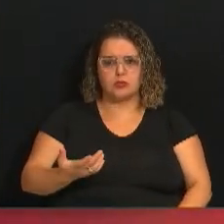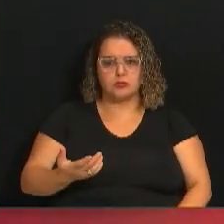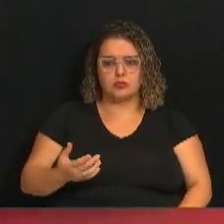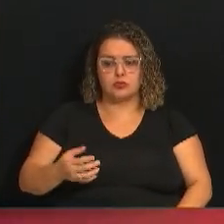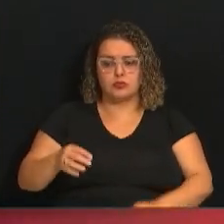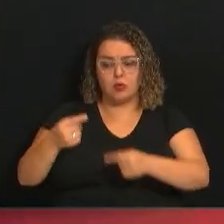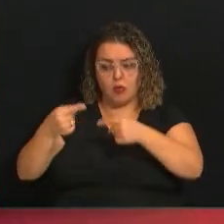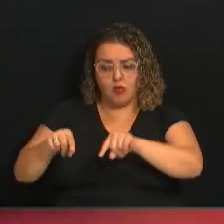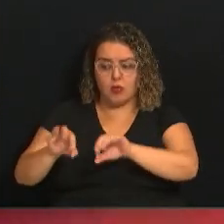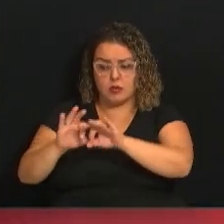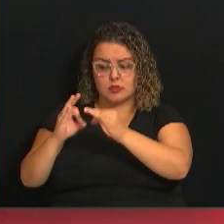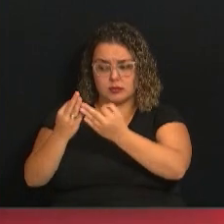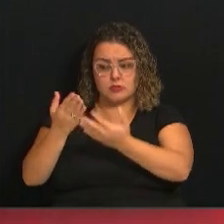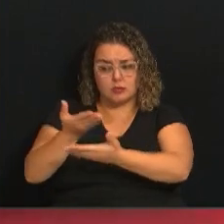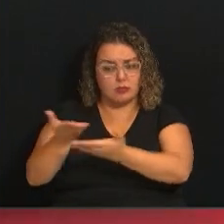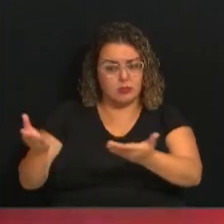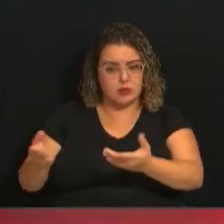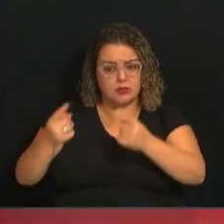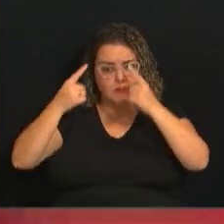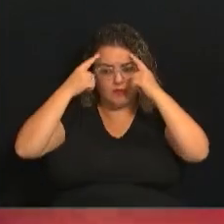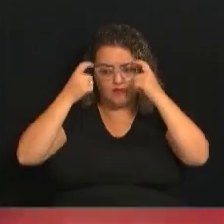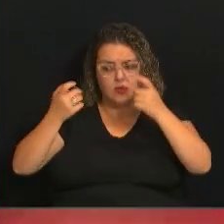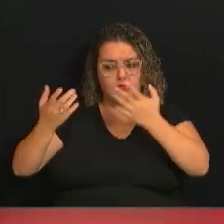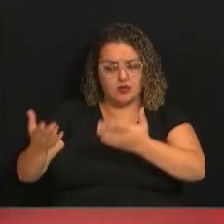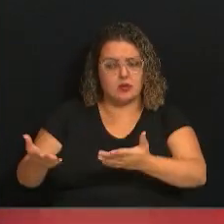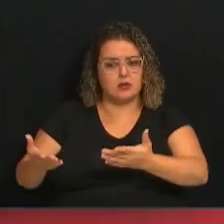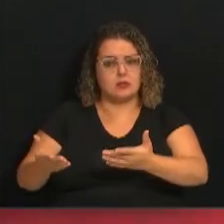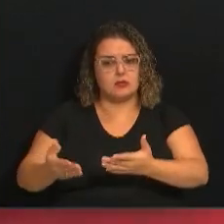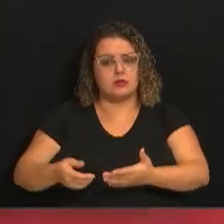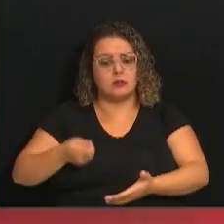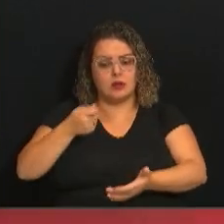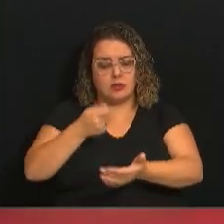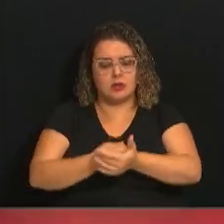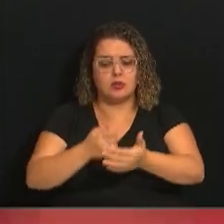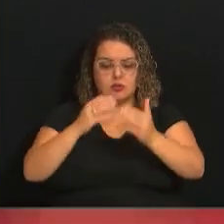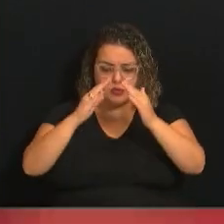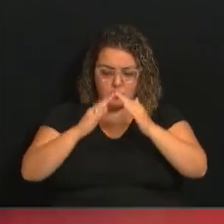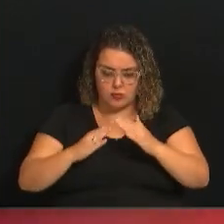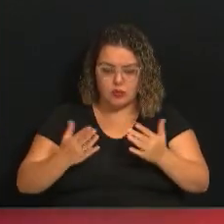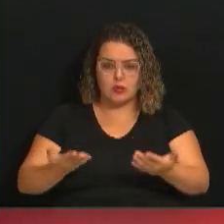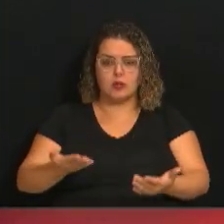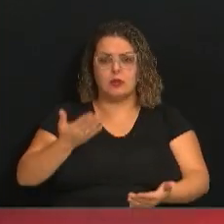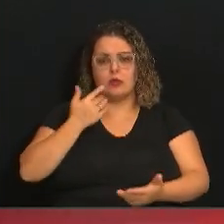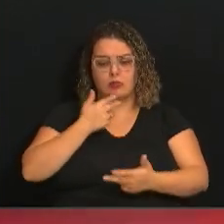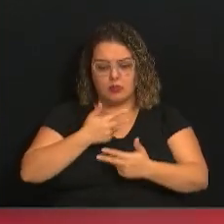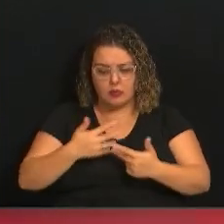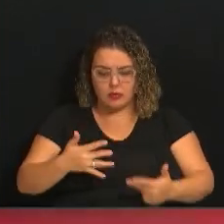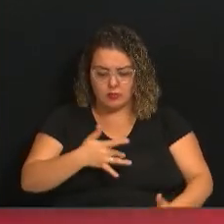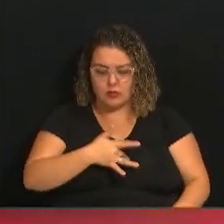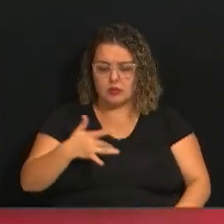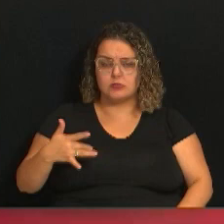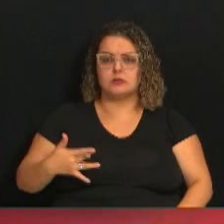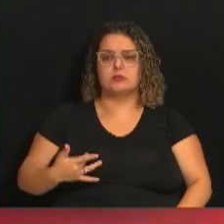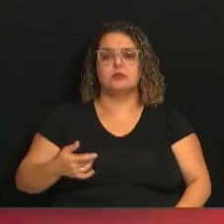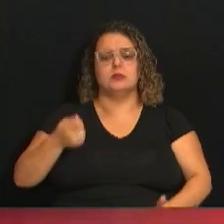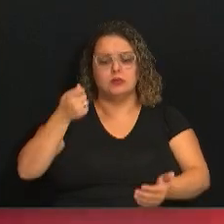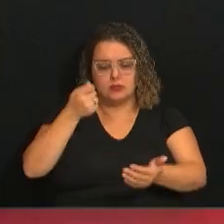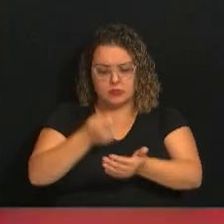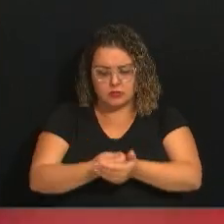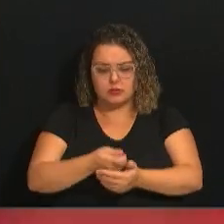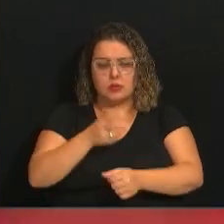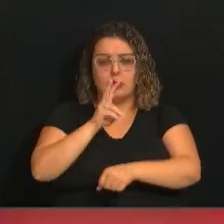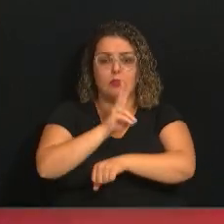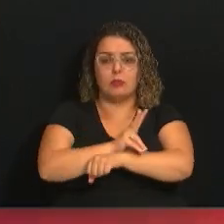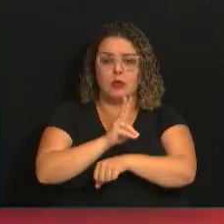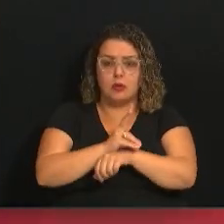ali garantindo moradia, garantindo alimentação saudável, garantindo a proteção ao